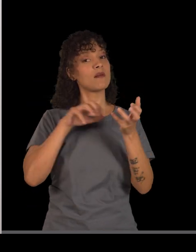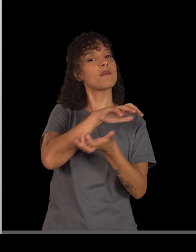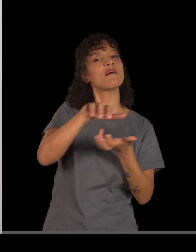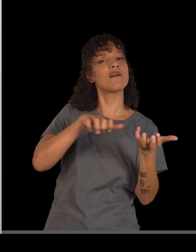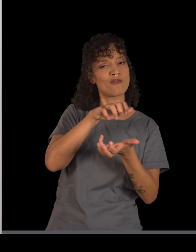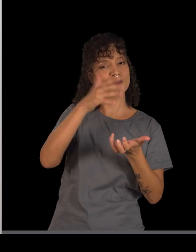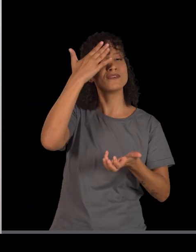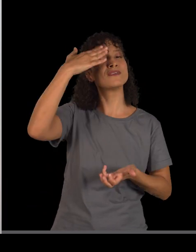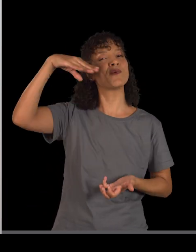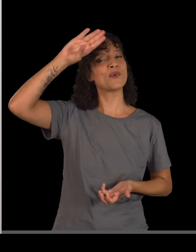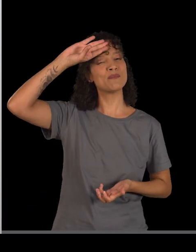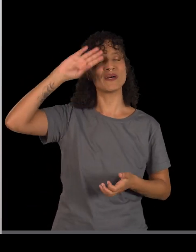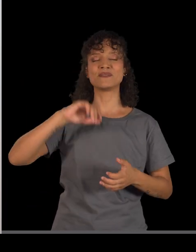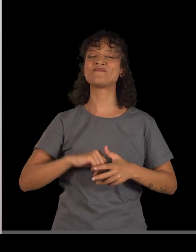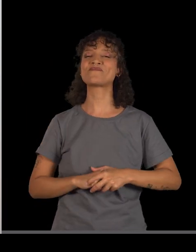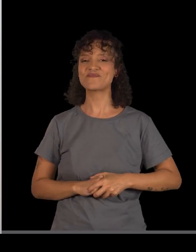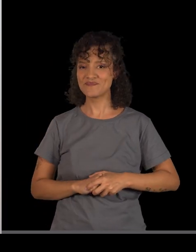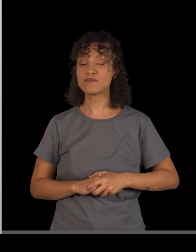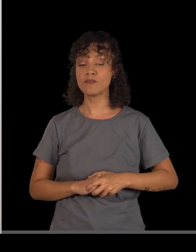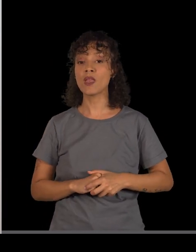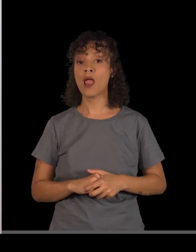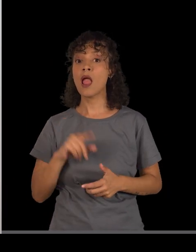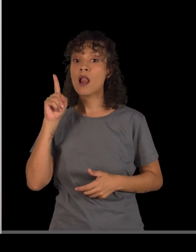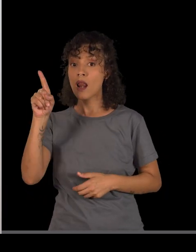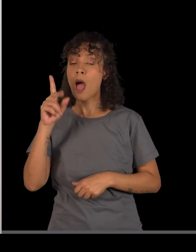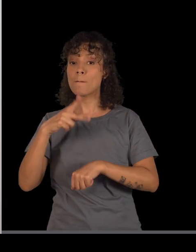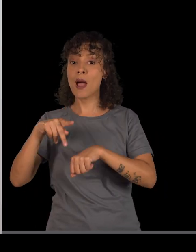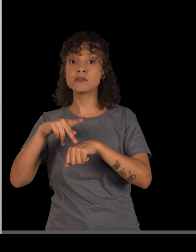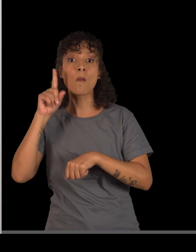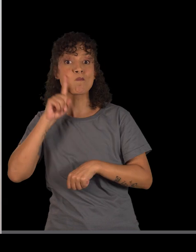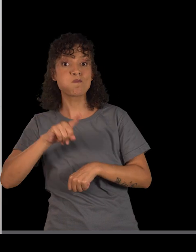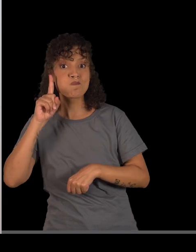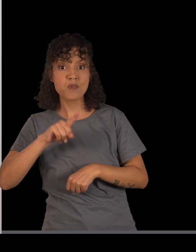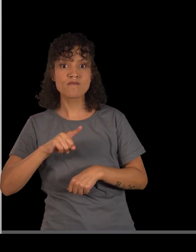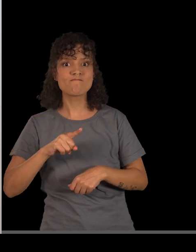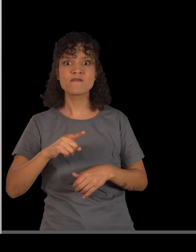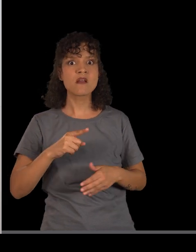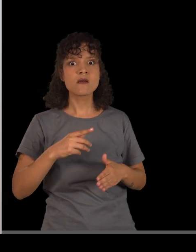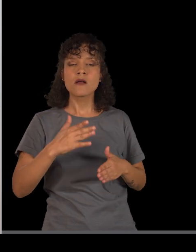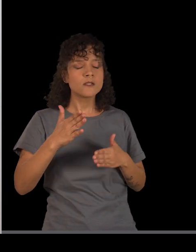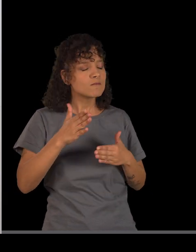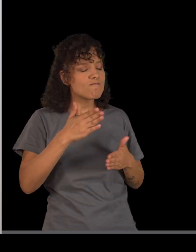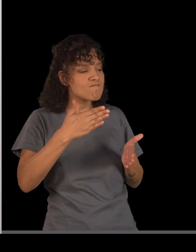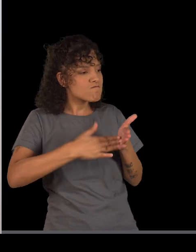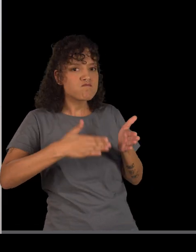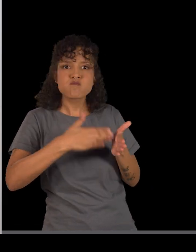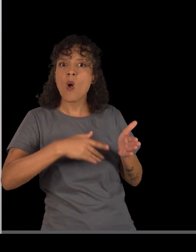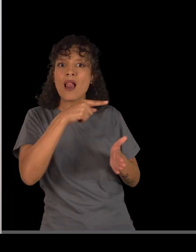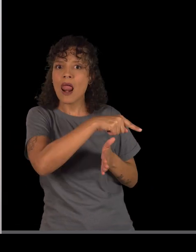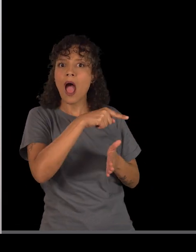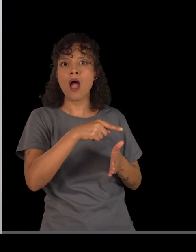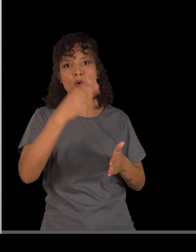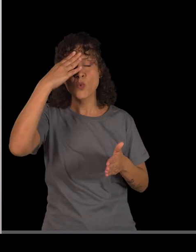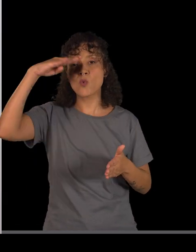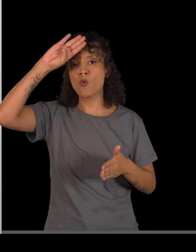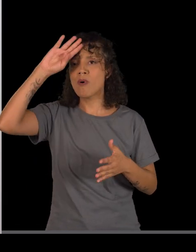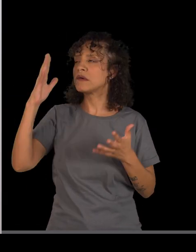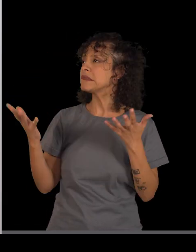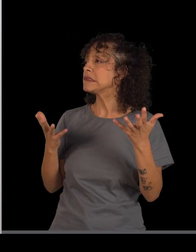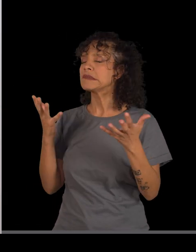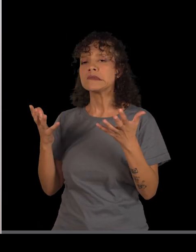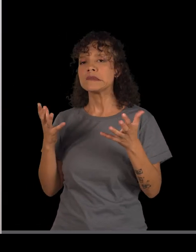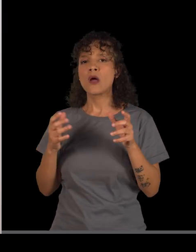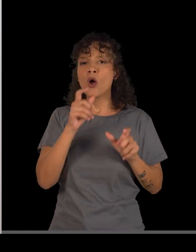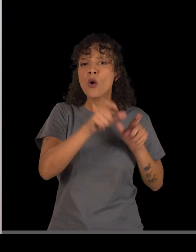Revolução Cubana. Continuando, os Estados Unidos reforçam o bloqueio a Cuba e muitos, insatisfeitos com o